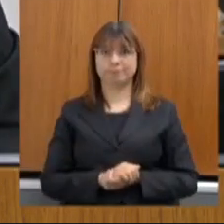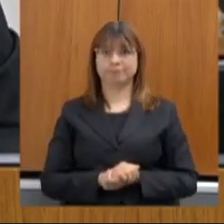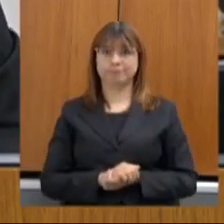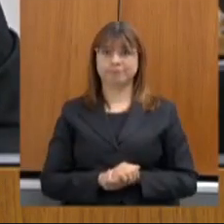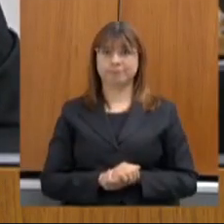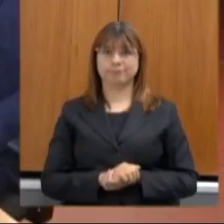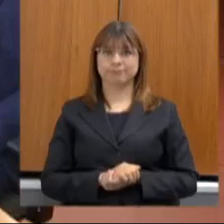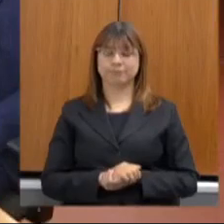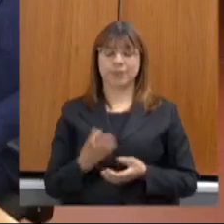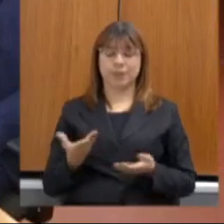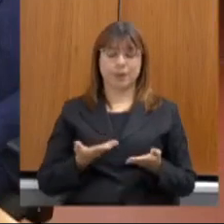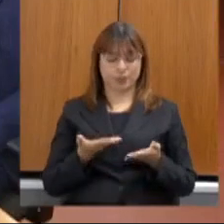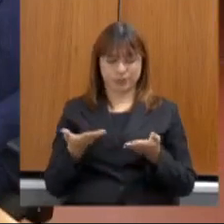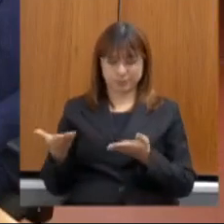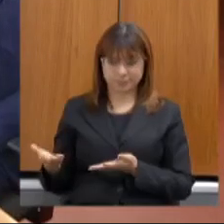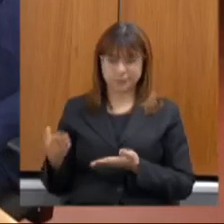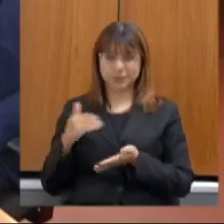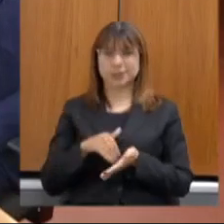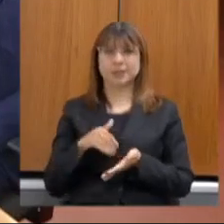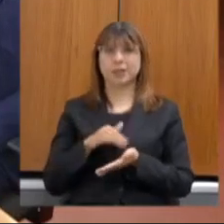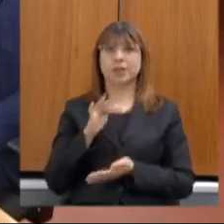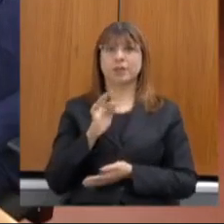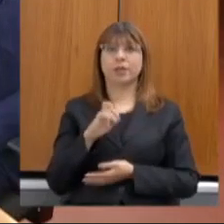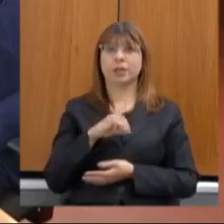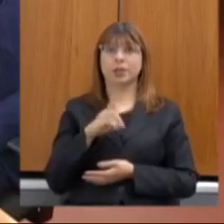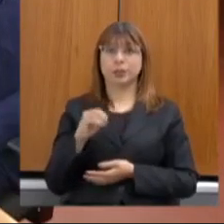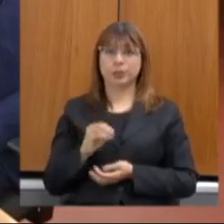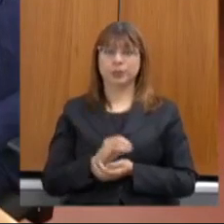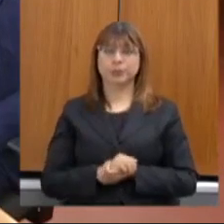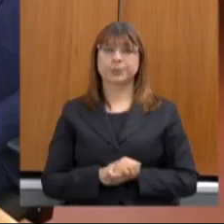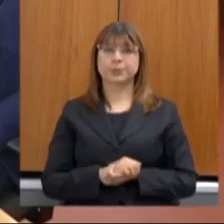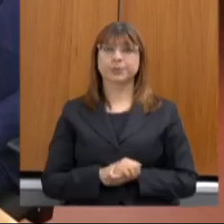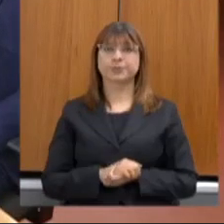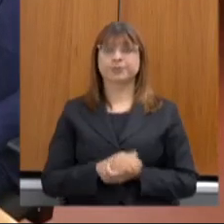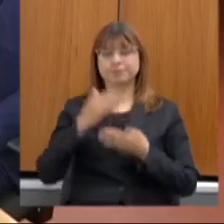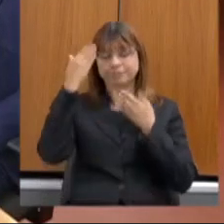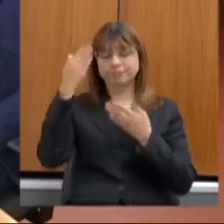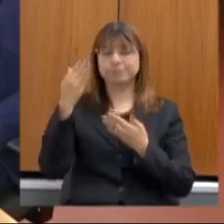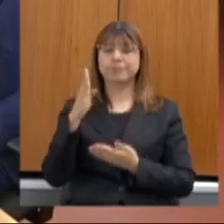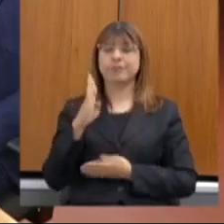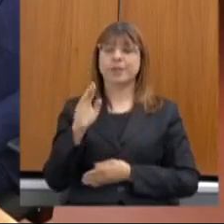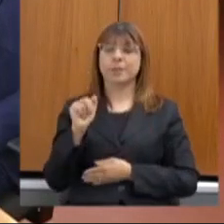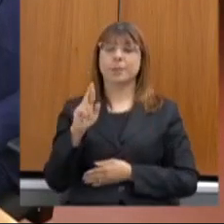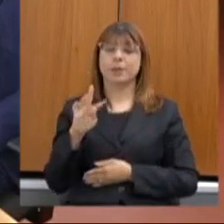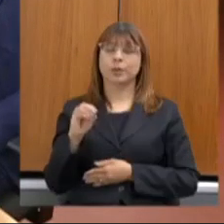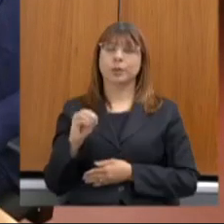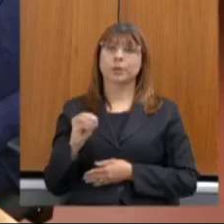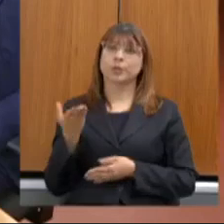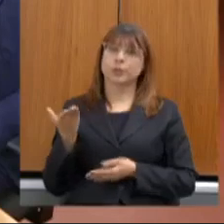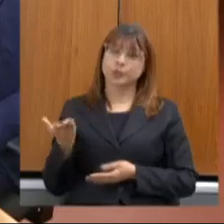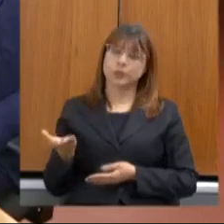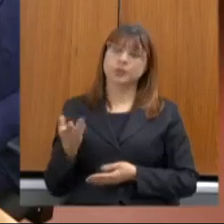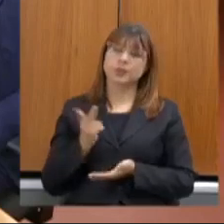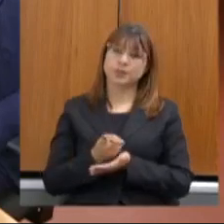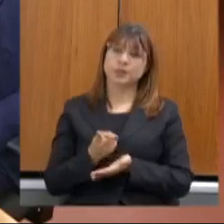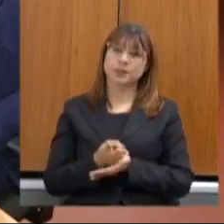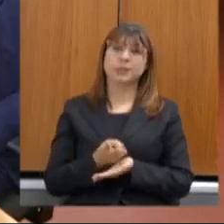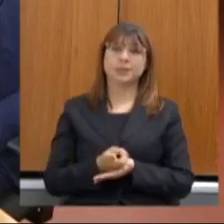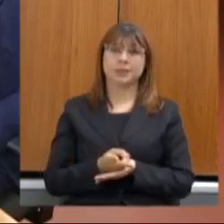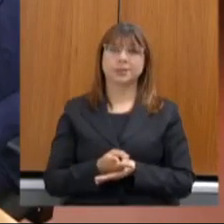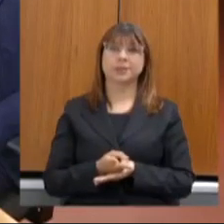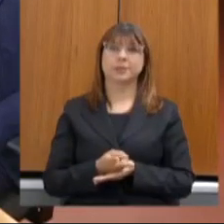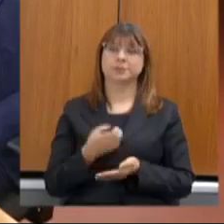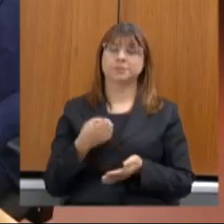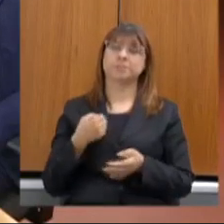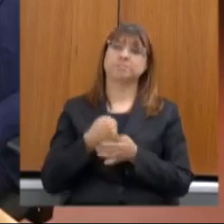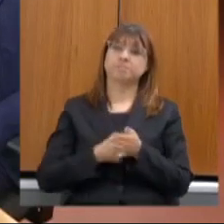Pé passo a palavra o secretário Fernando passalio e obrigado pastor você como sempre um grande